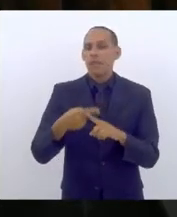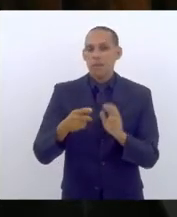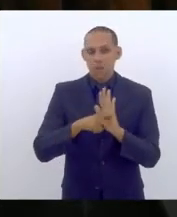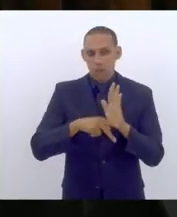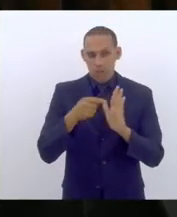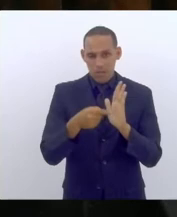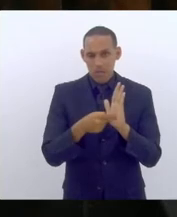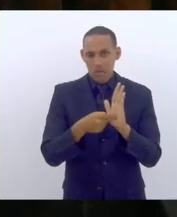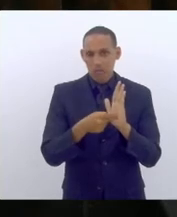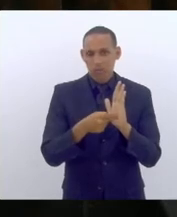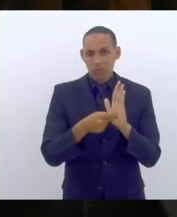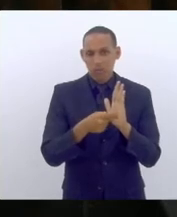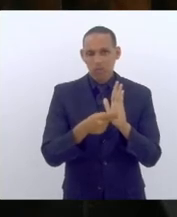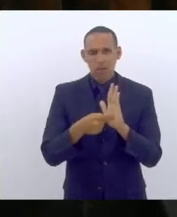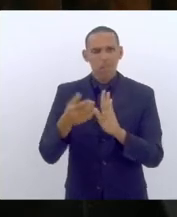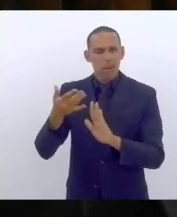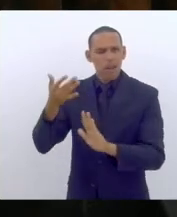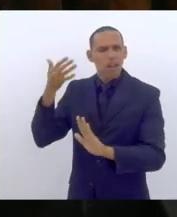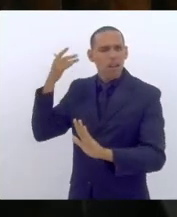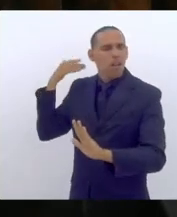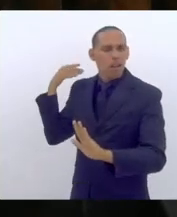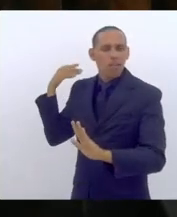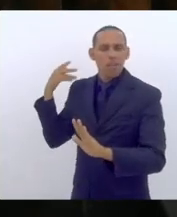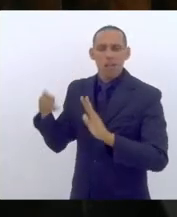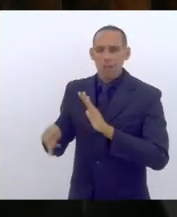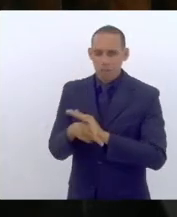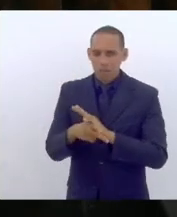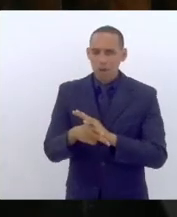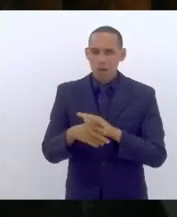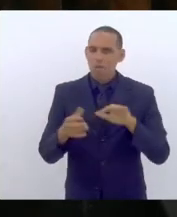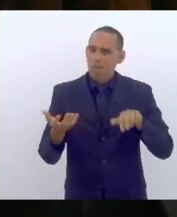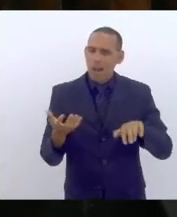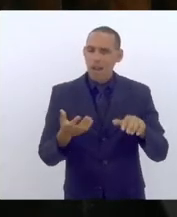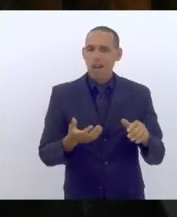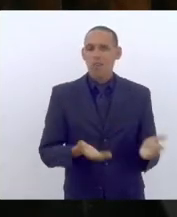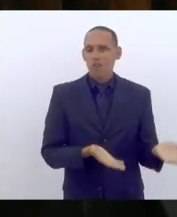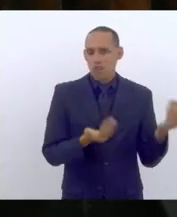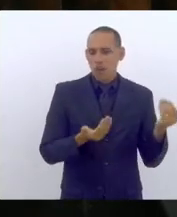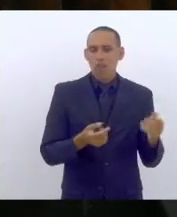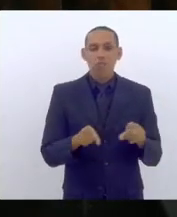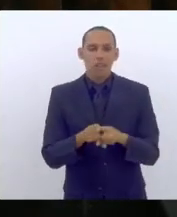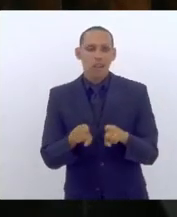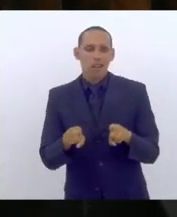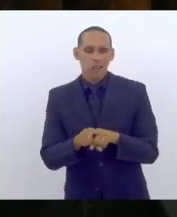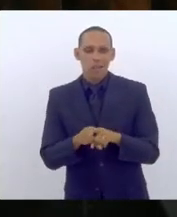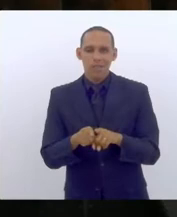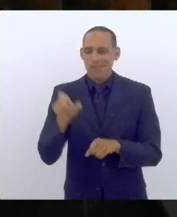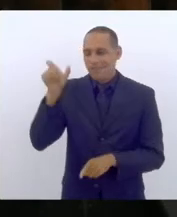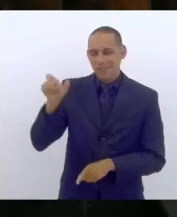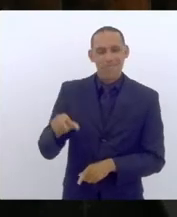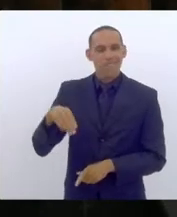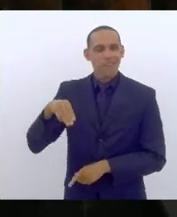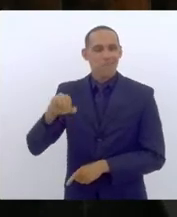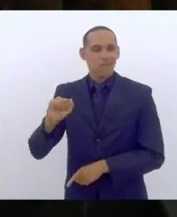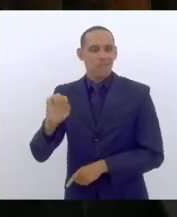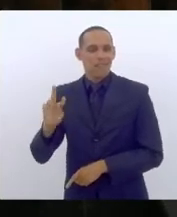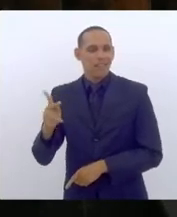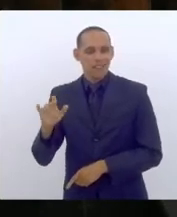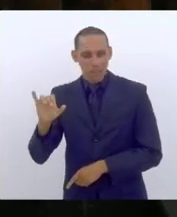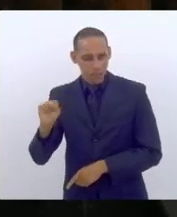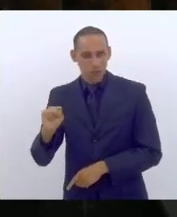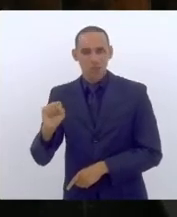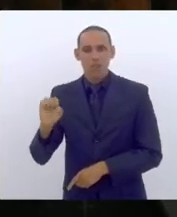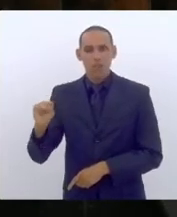projeto originado do Parlamento juvenil e do jovem Mateus Mateus